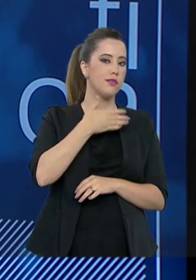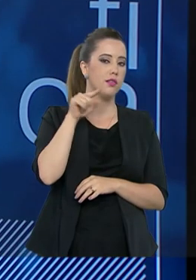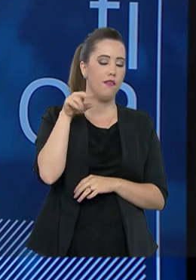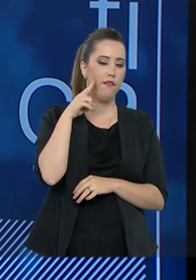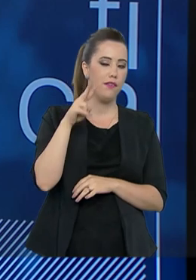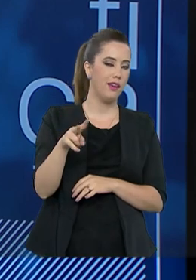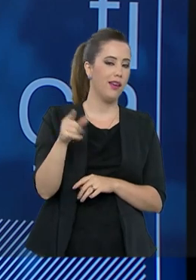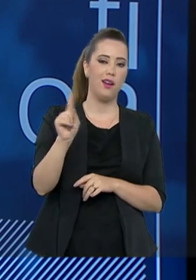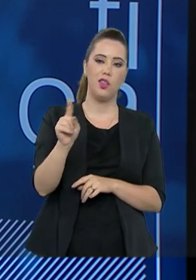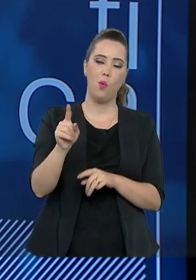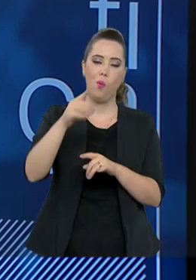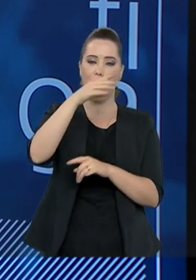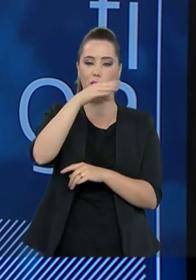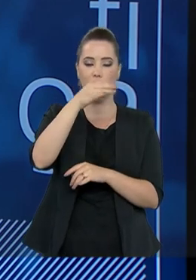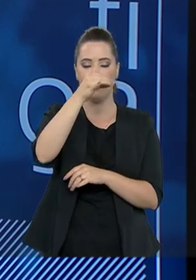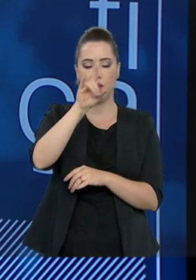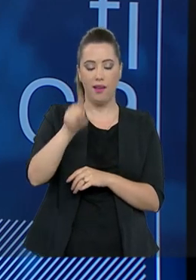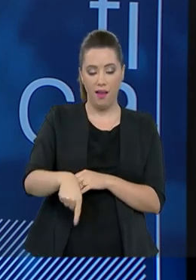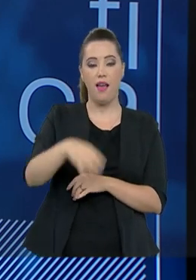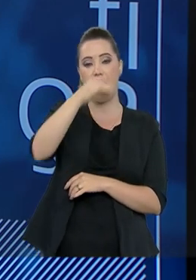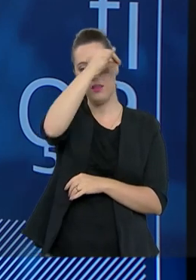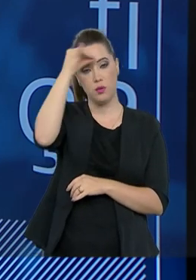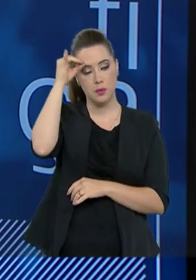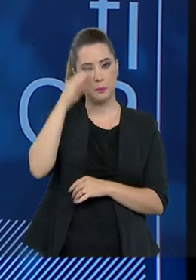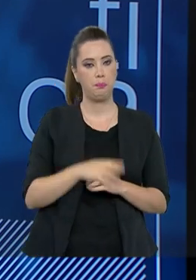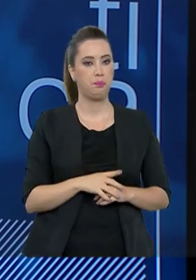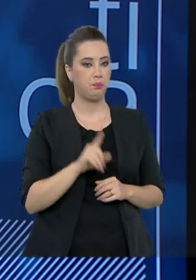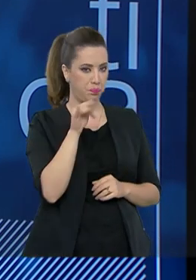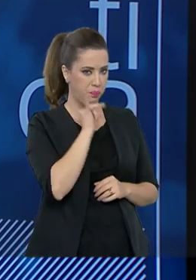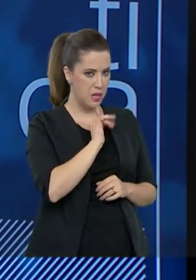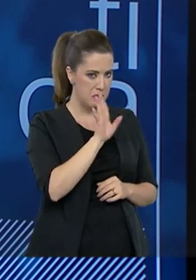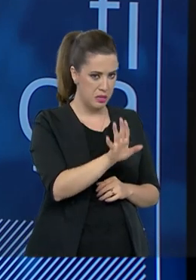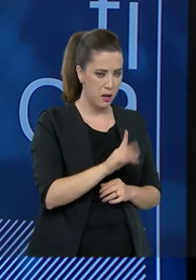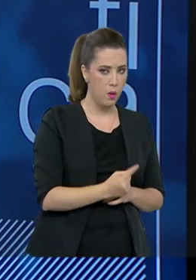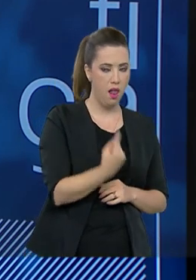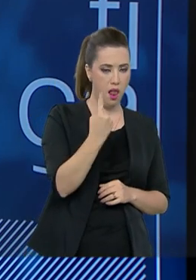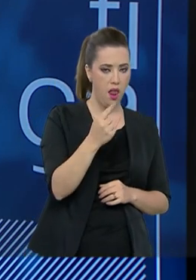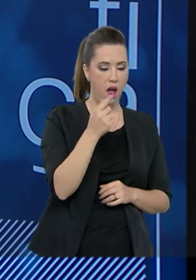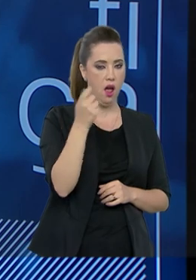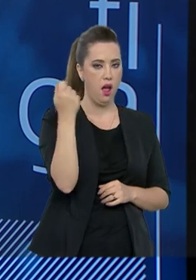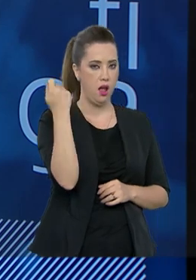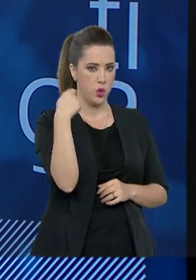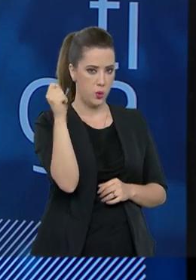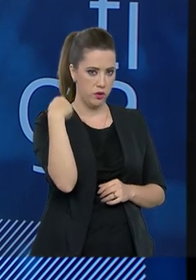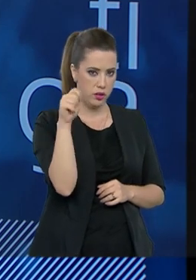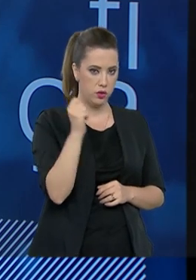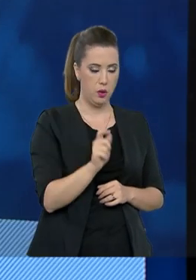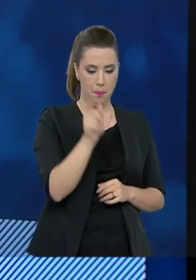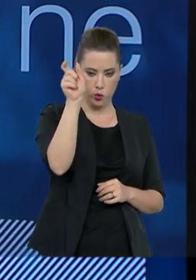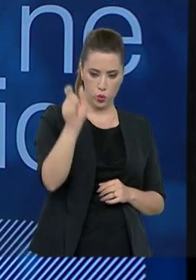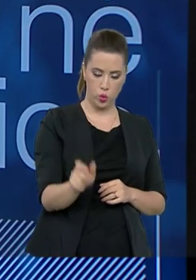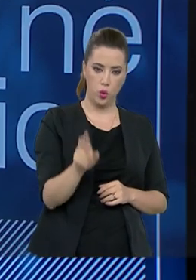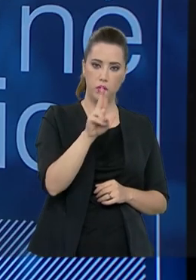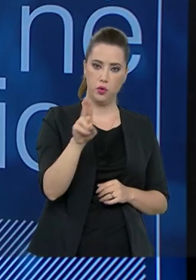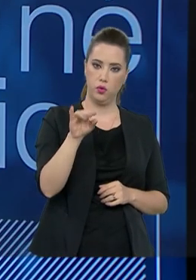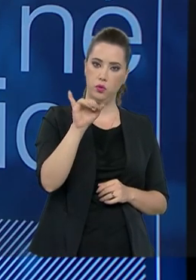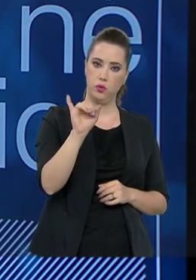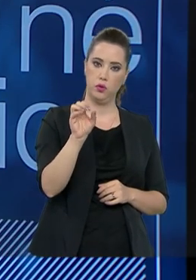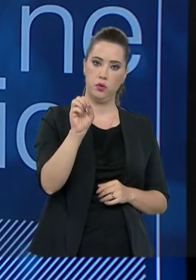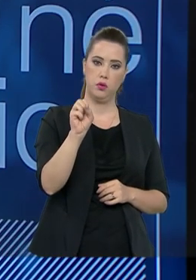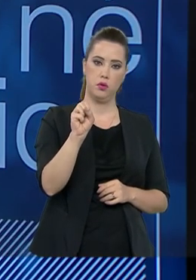Então, existe um caso, por exemplo, lá no Rio Grande do Sul, no qual um rapaz chamado Israel